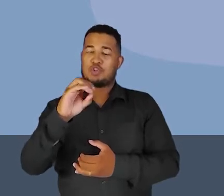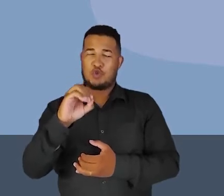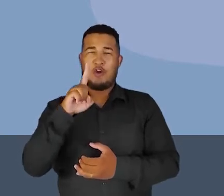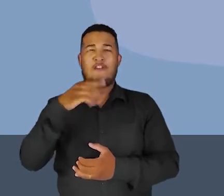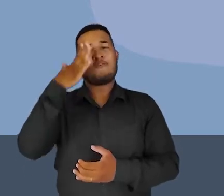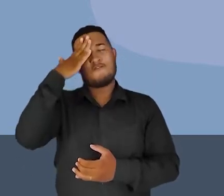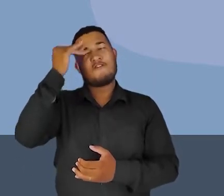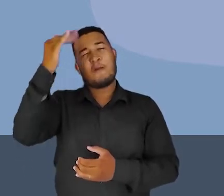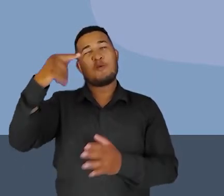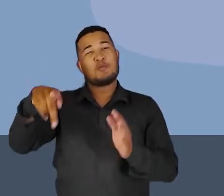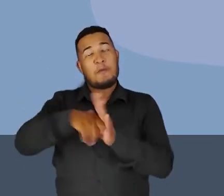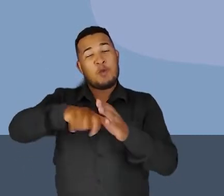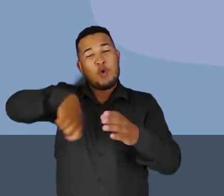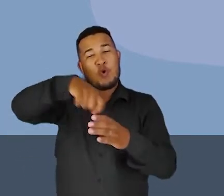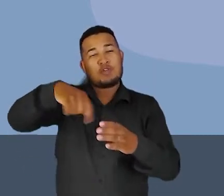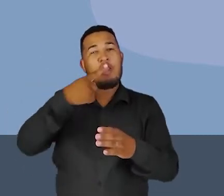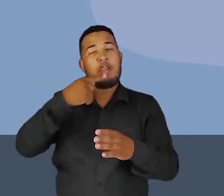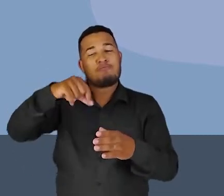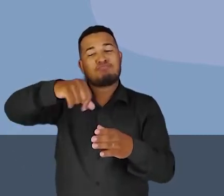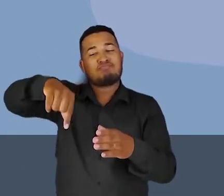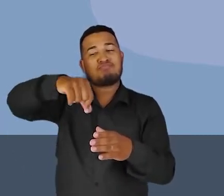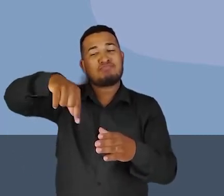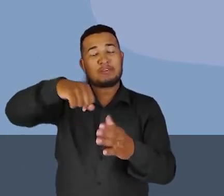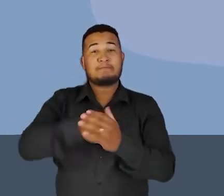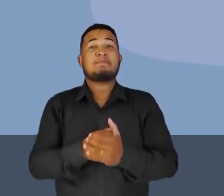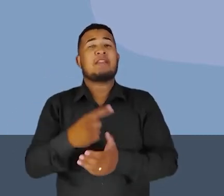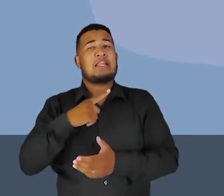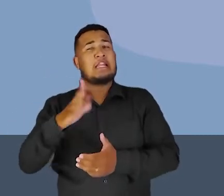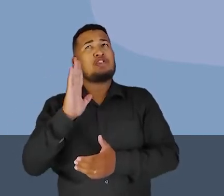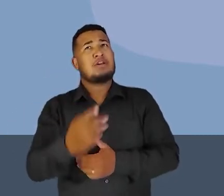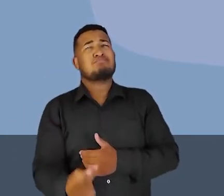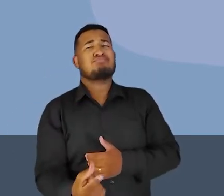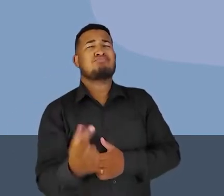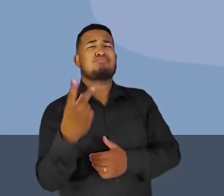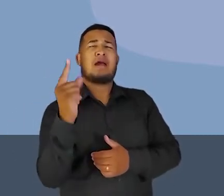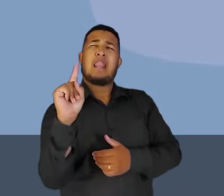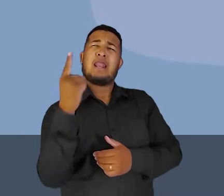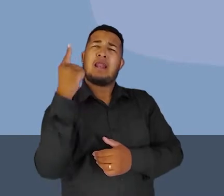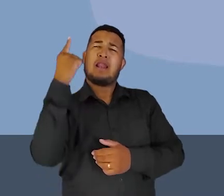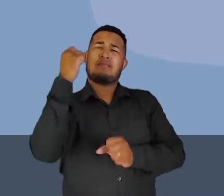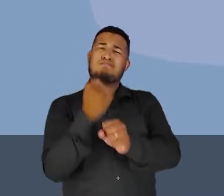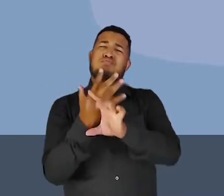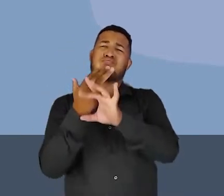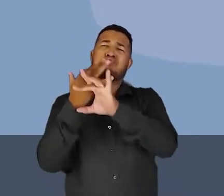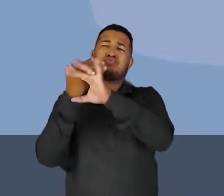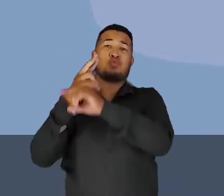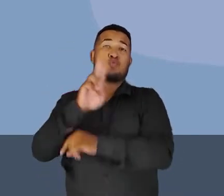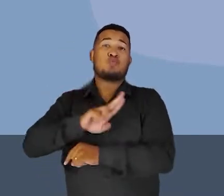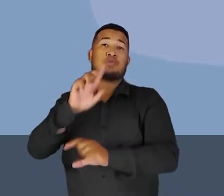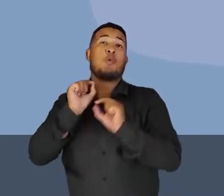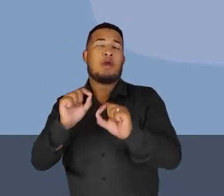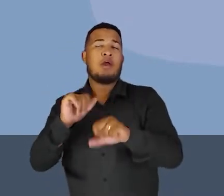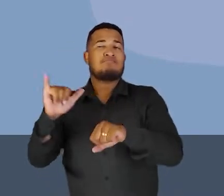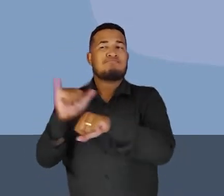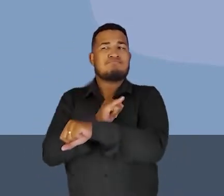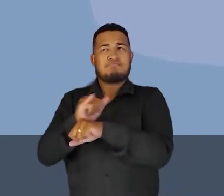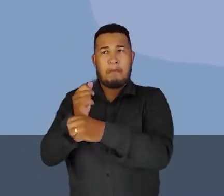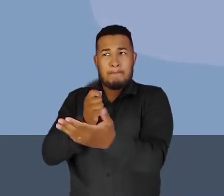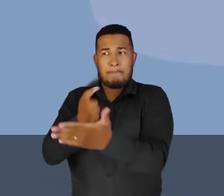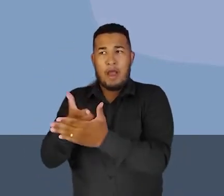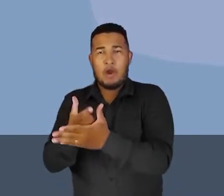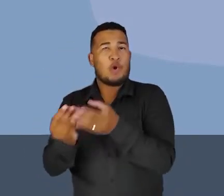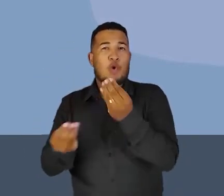de cozinha, ele já foi durante muito tempo, lá atrás na nossa história, utilizado como forma de